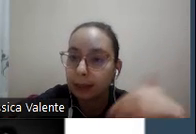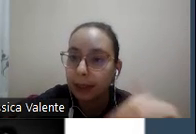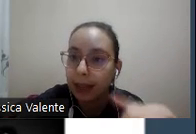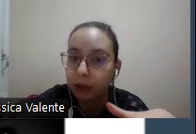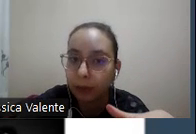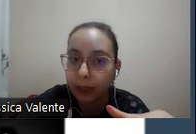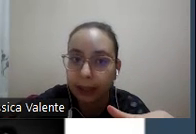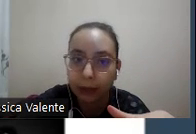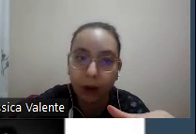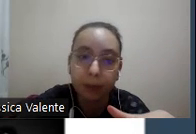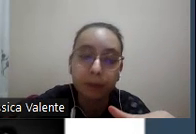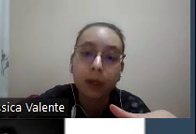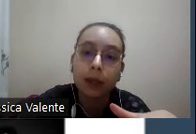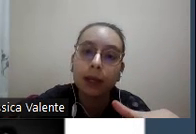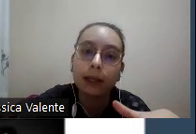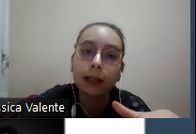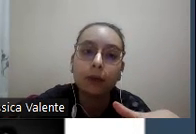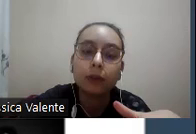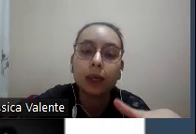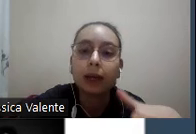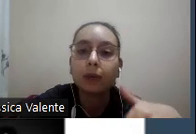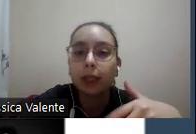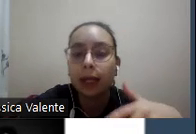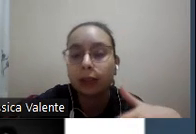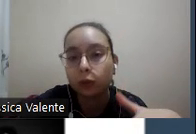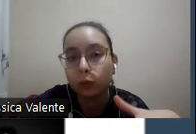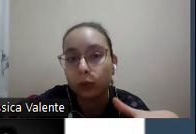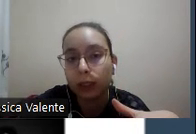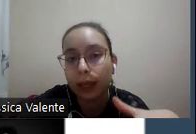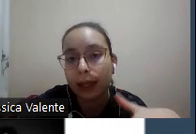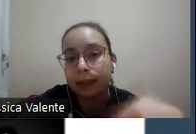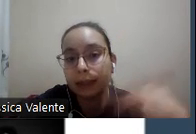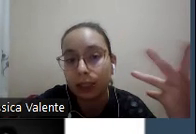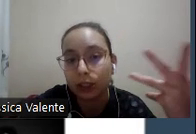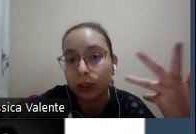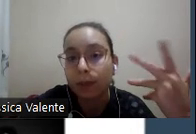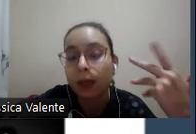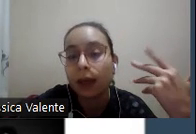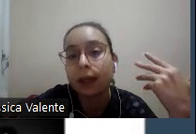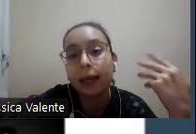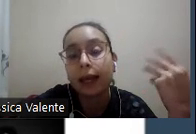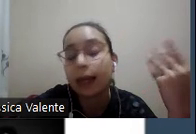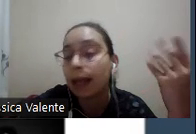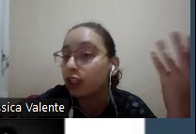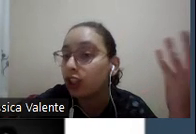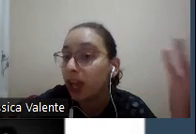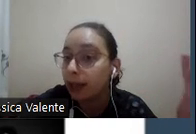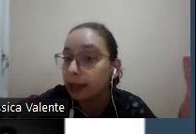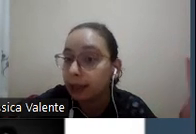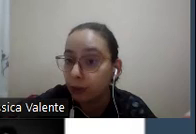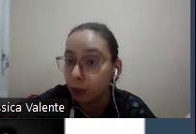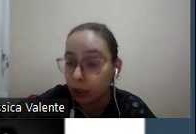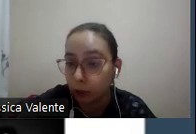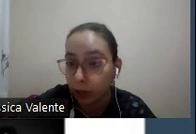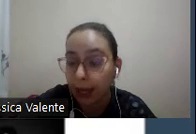criar acessibilidade no Brasil. Ó. Então, o que é a comunidade surda? Ela exige que ela quer